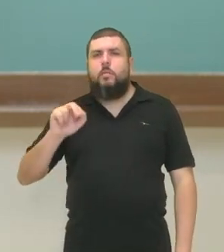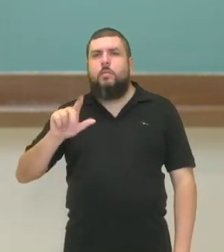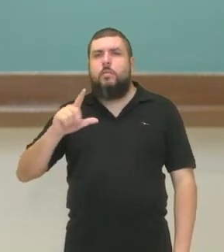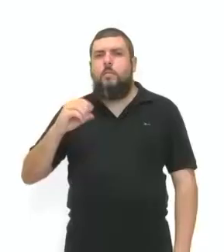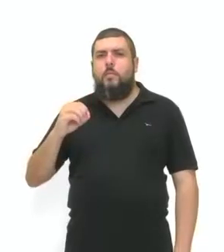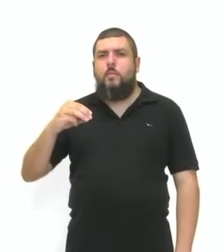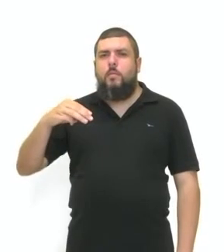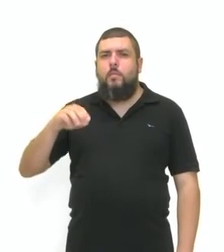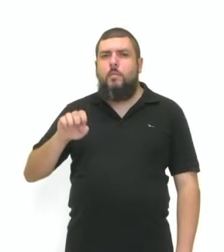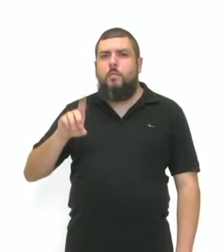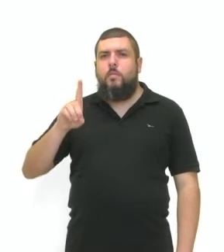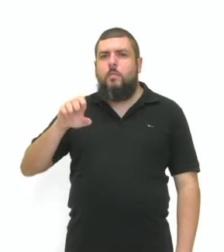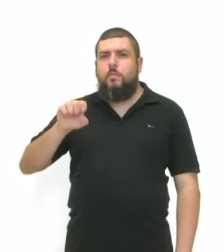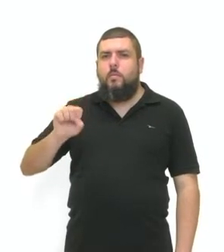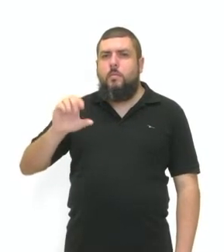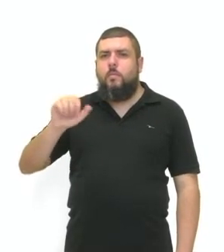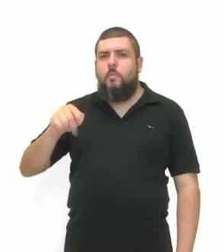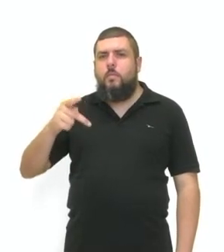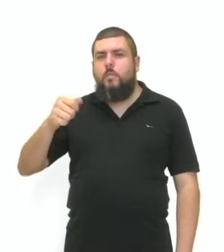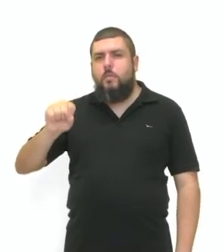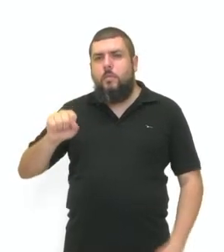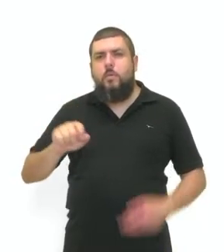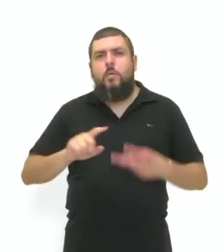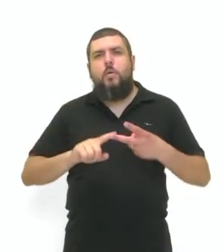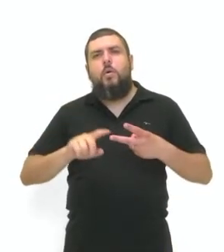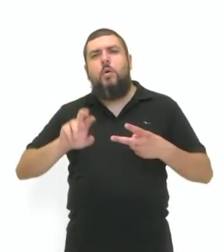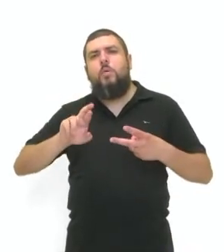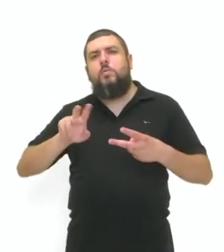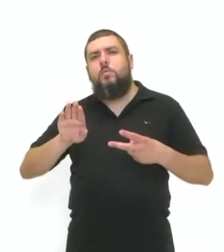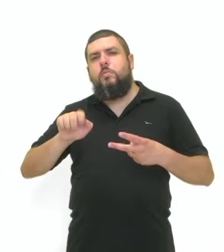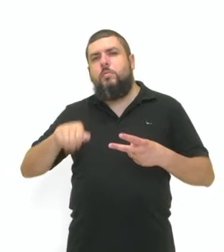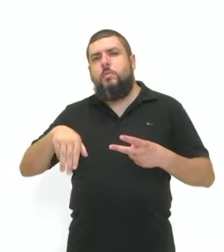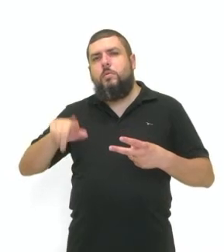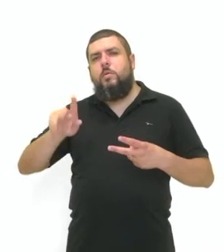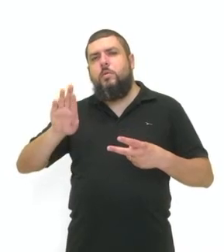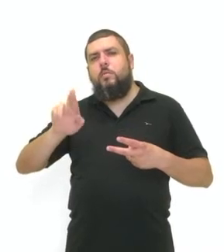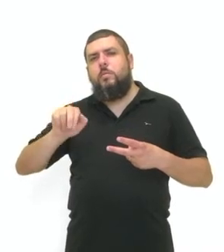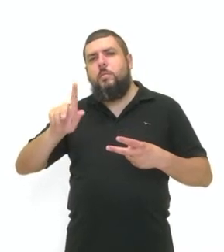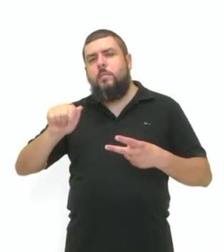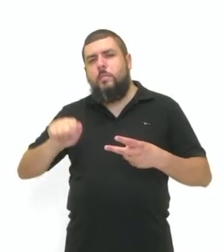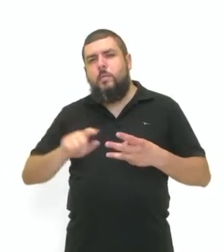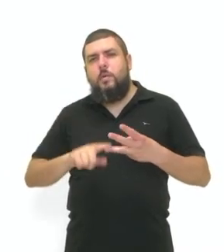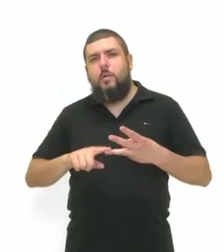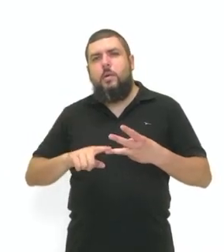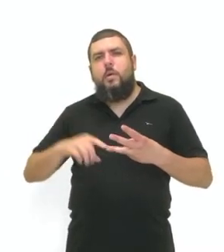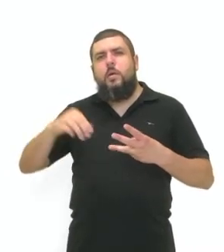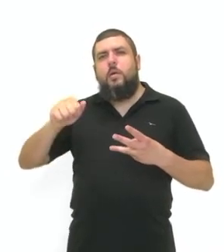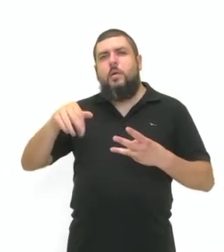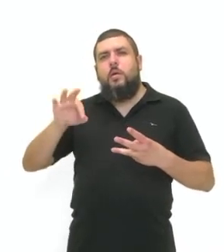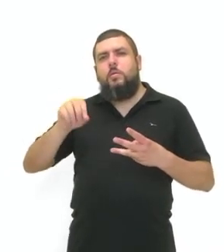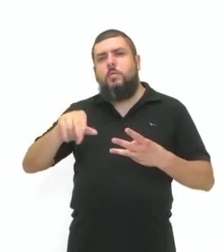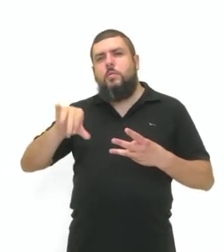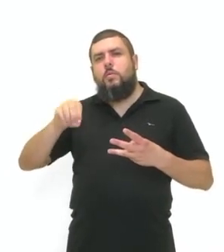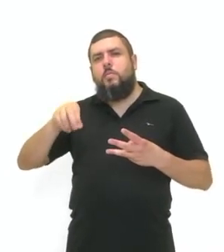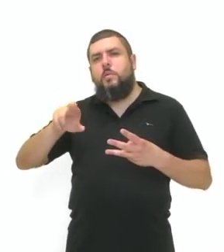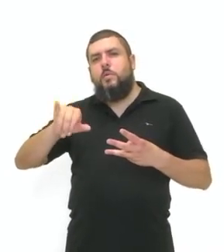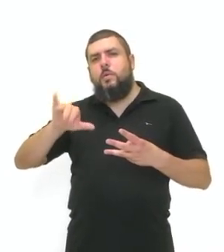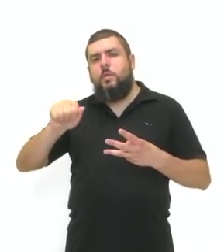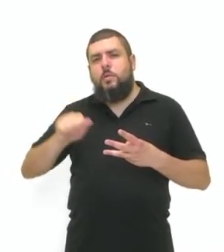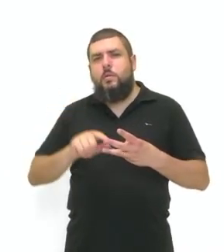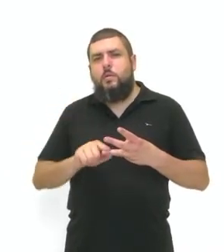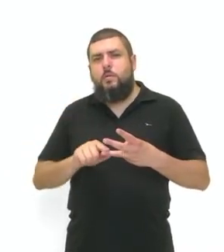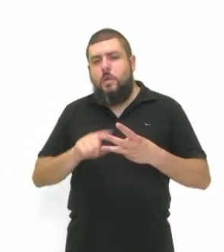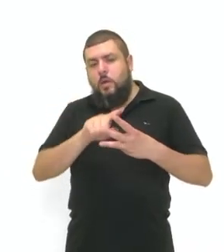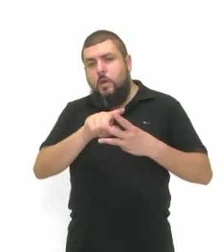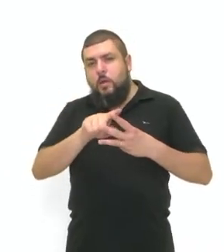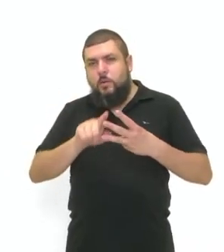Rubem Braga e o Antônio Maria, que eles são alguns dos cronistas citados pelos fatos de tratarem do tema. Qual é o